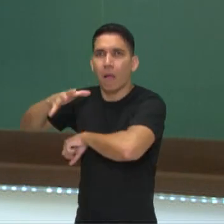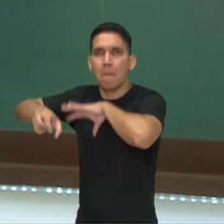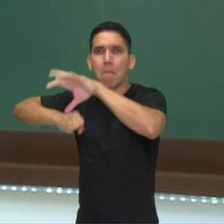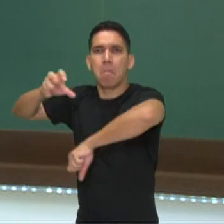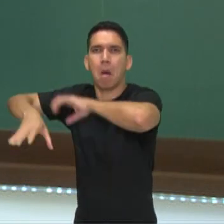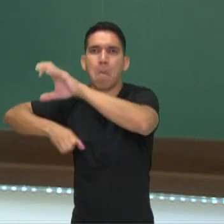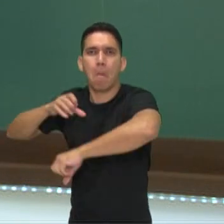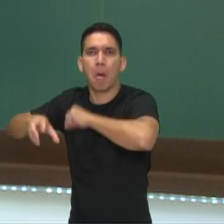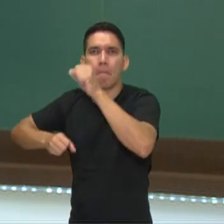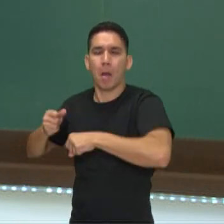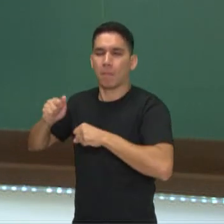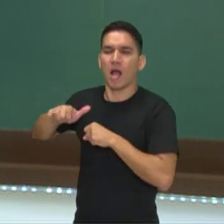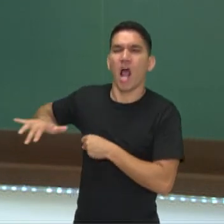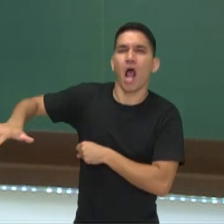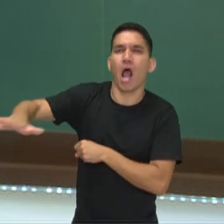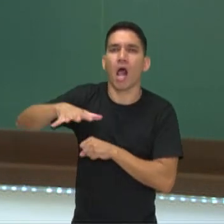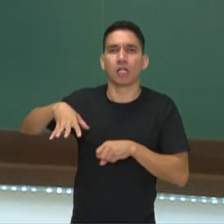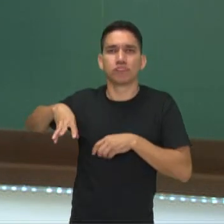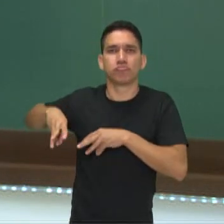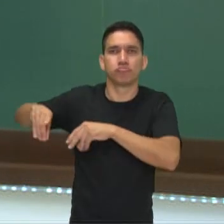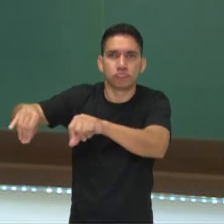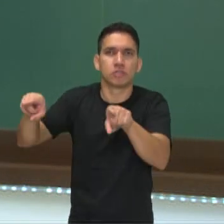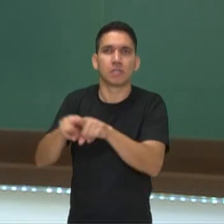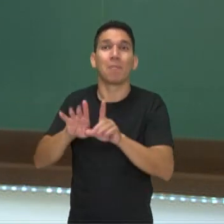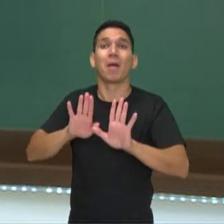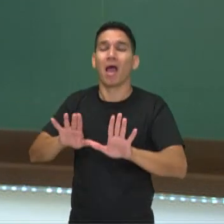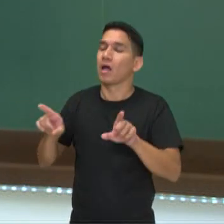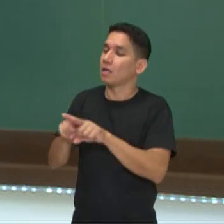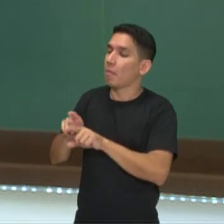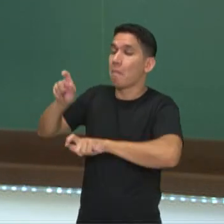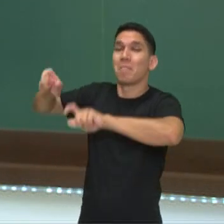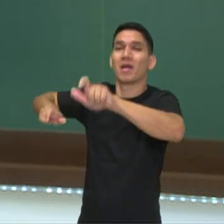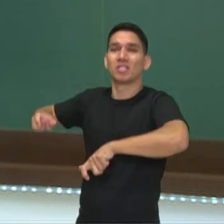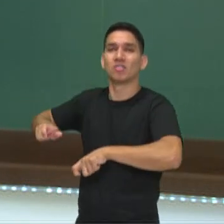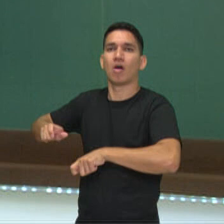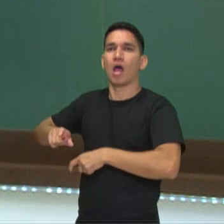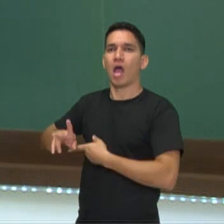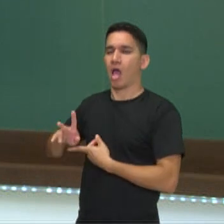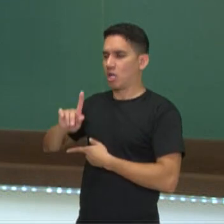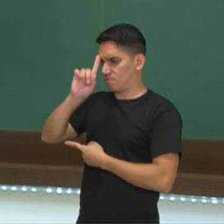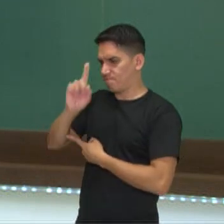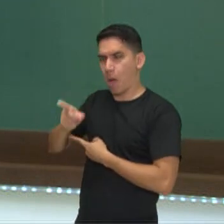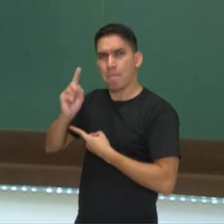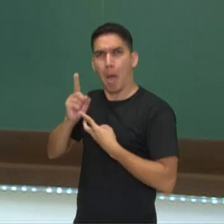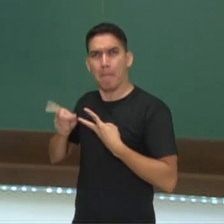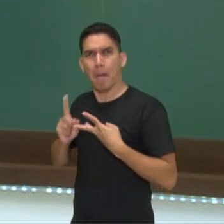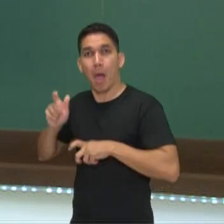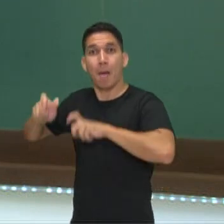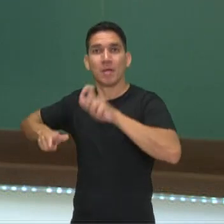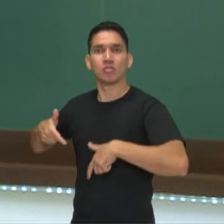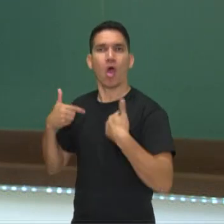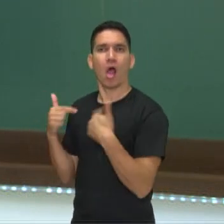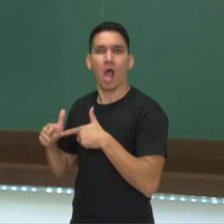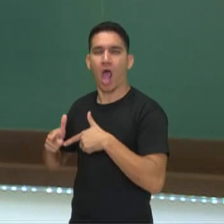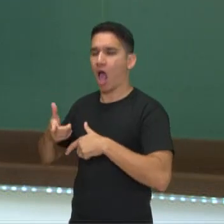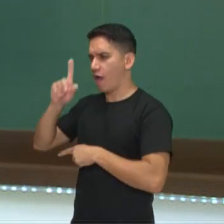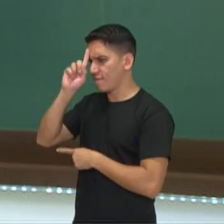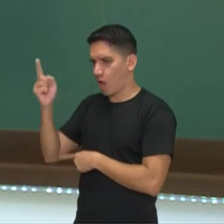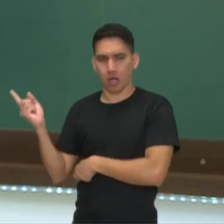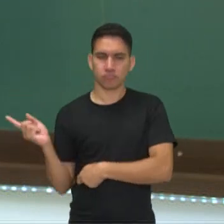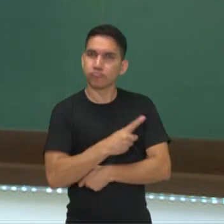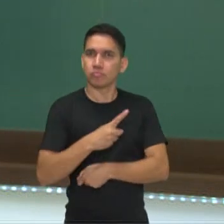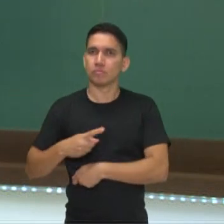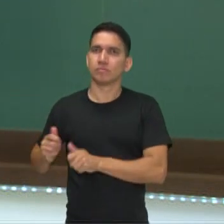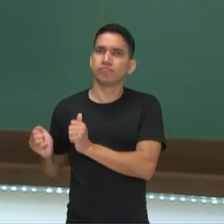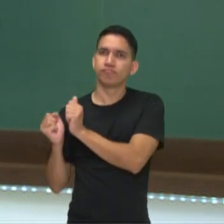África, se apropriaram não só do território, mas das pessoas, forçaram essas pessoas a trabalhar, forçaram elas a sair dali e